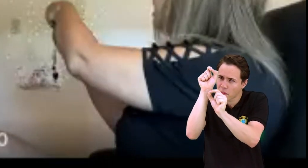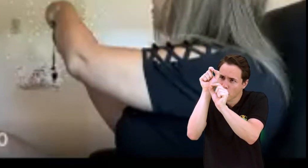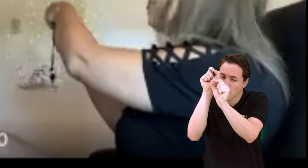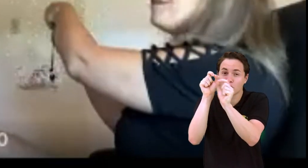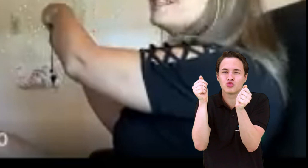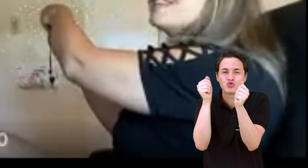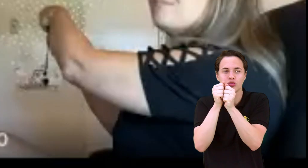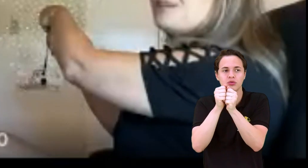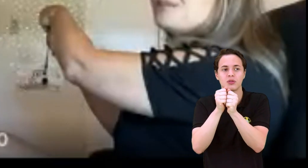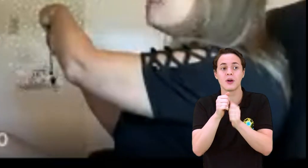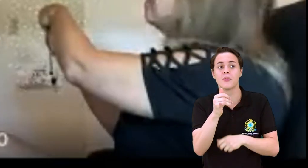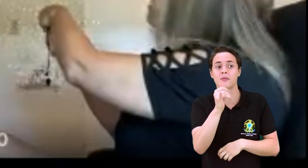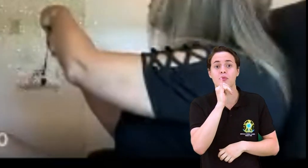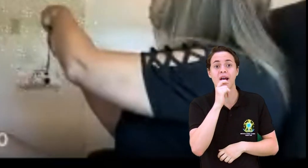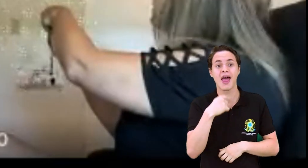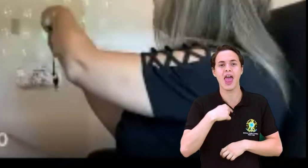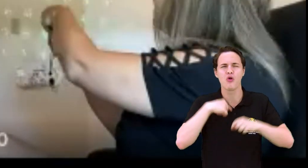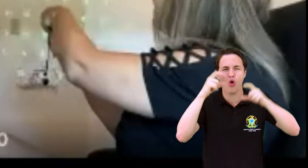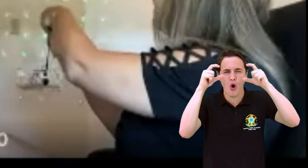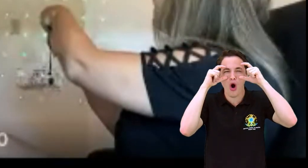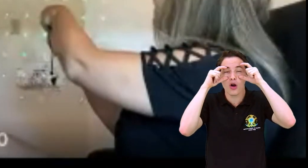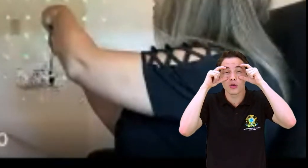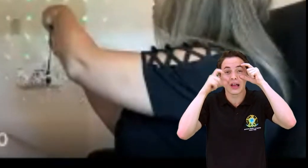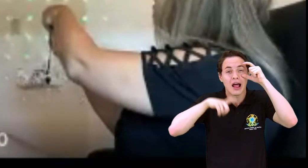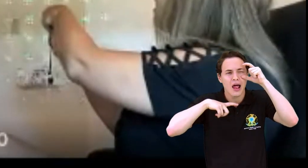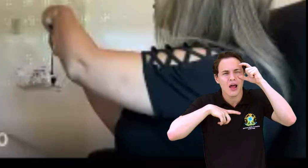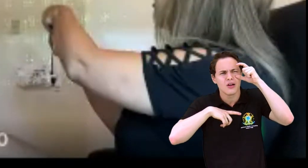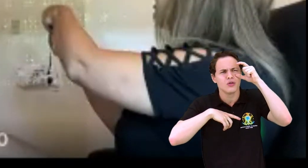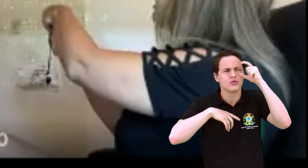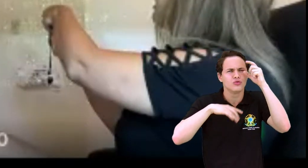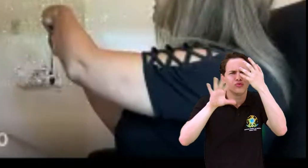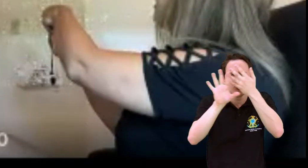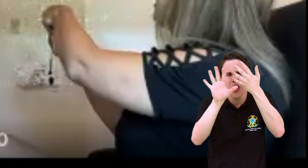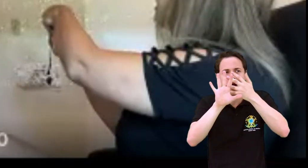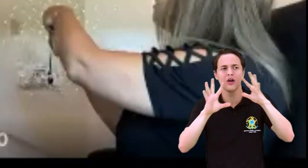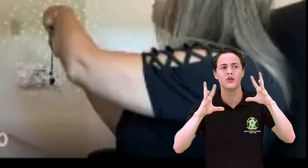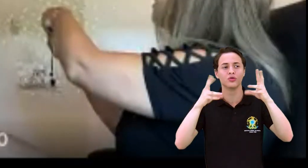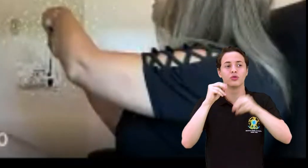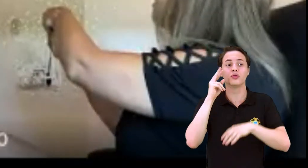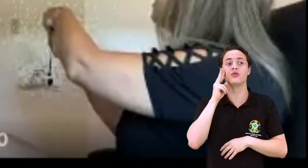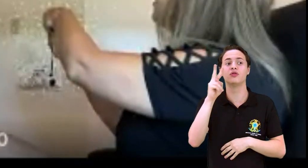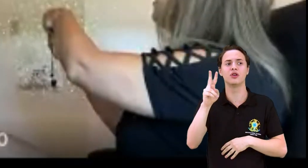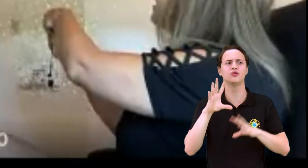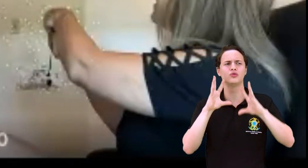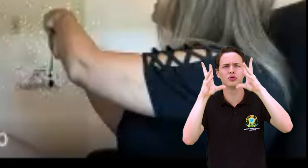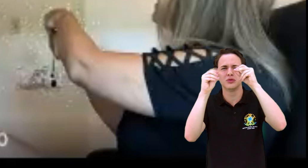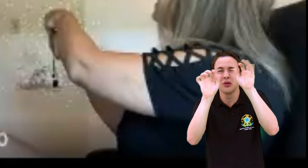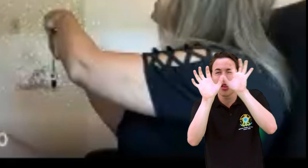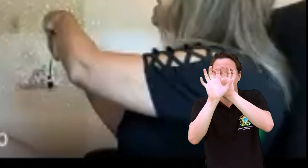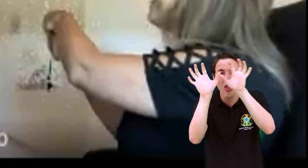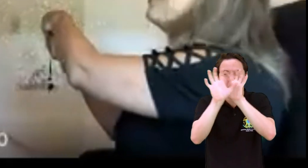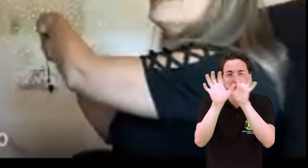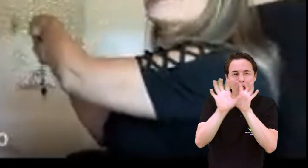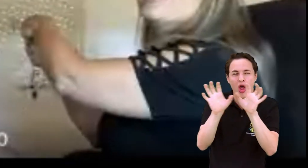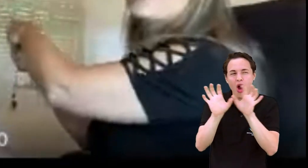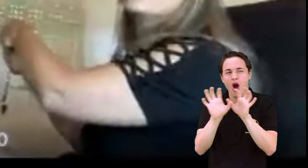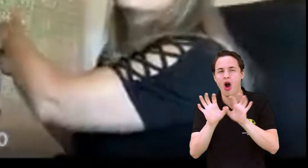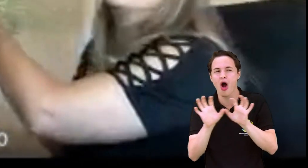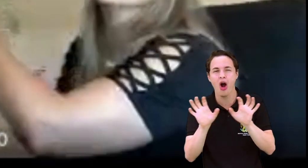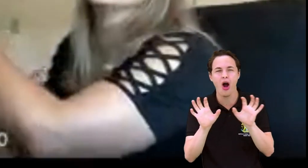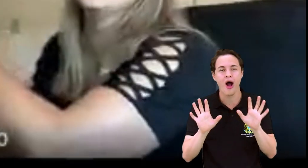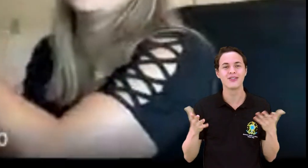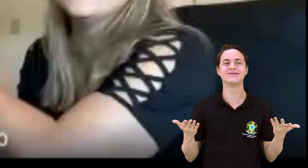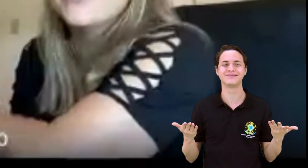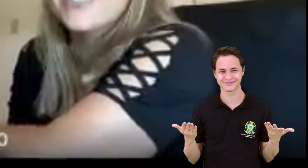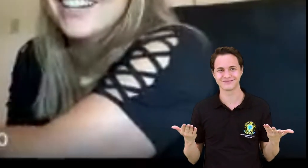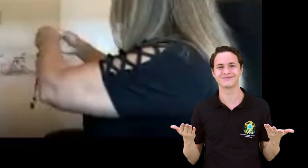aí eu, por exemplo, que sou míope, eu enxergo tudo assim, ó, gente, tudo difícil, não enxergo ponto ligado com